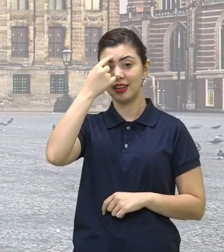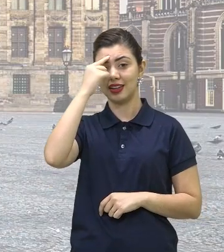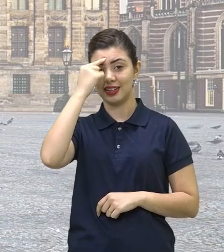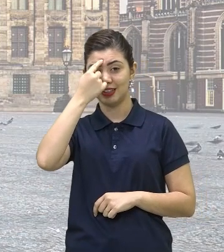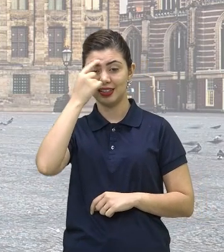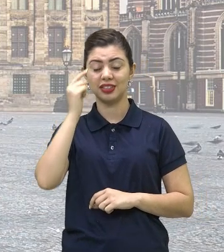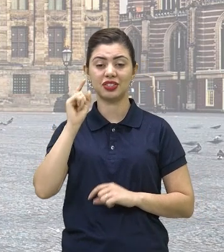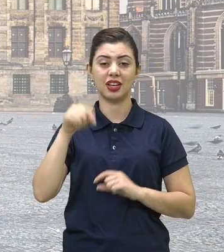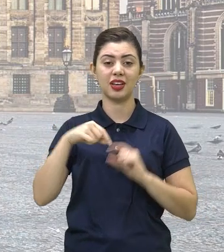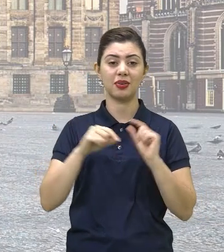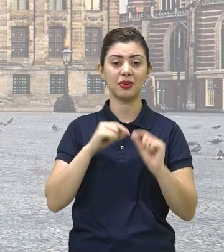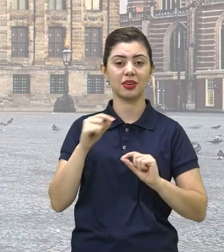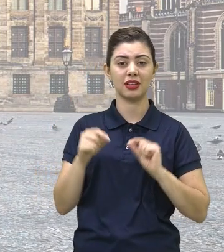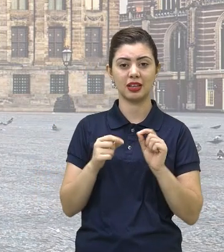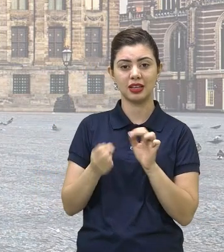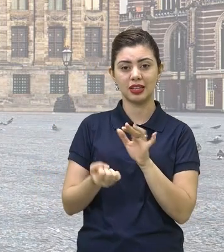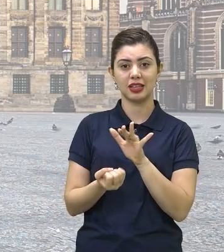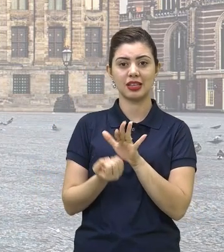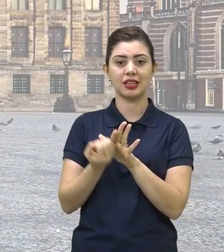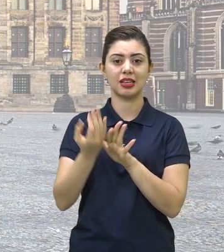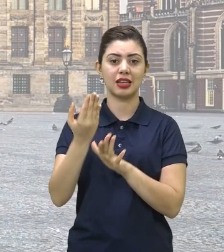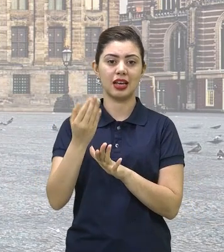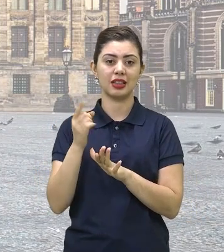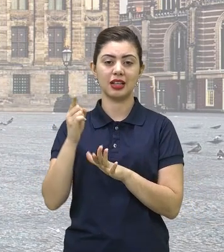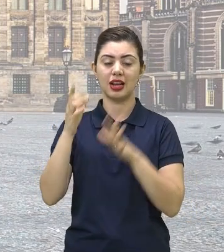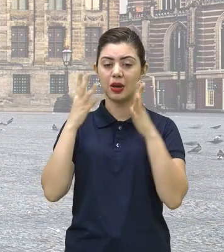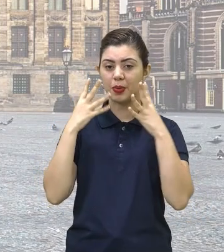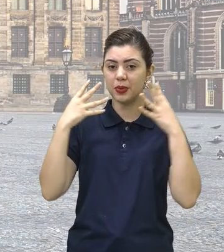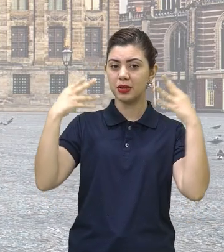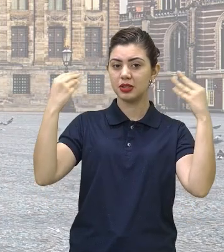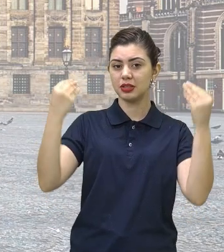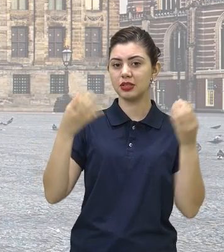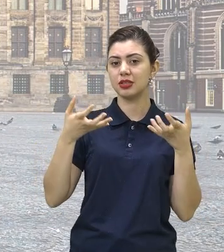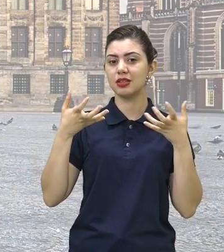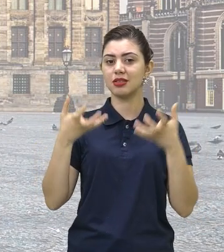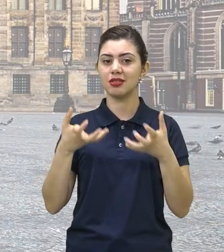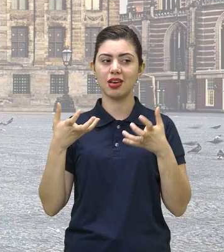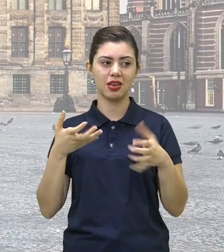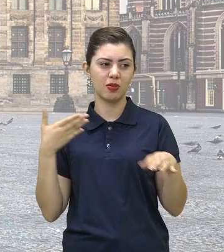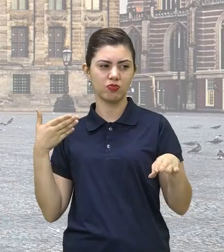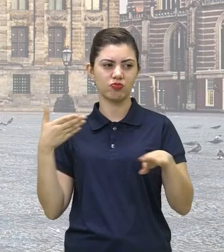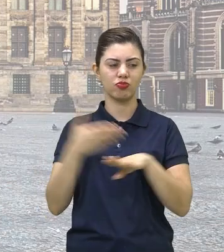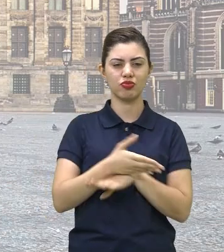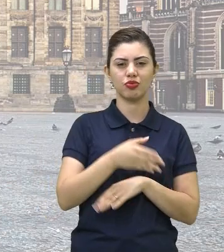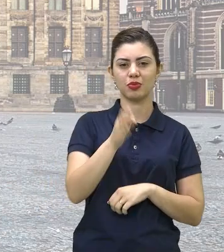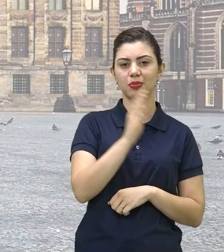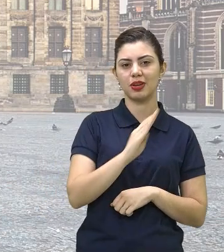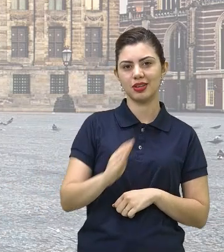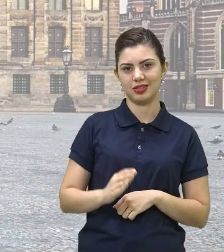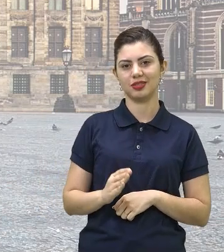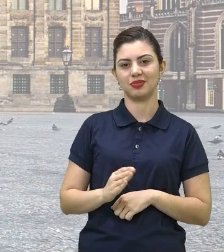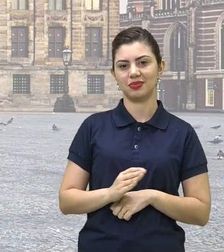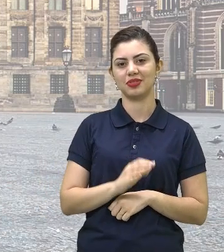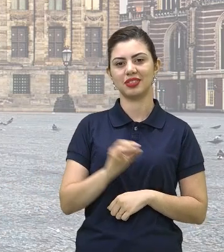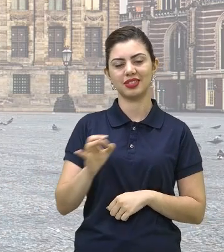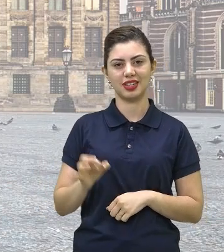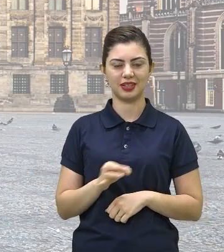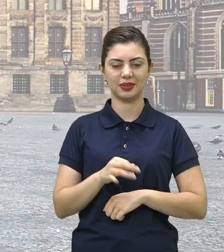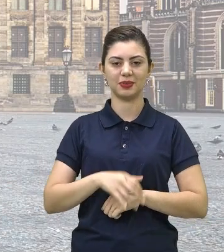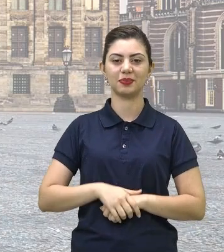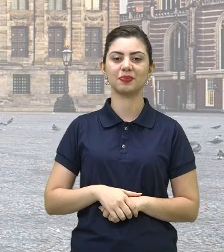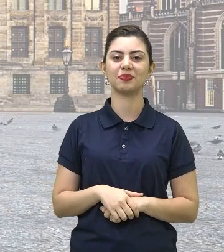uma companhia que ela é criada, então, pelos holandeses para fazer exatamente isso, então, que o Maurício de Nassau falou.